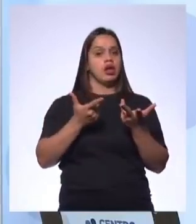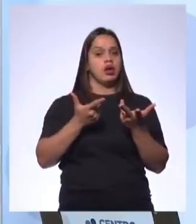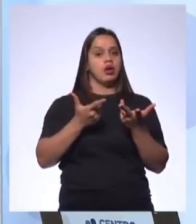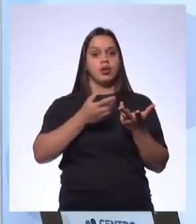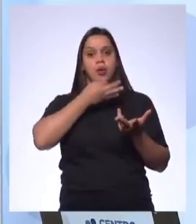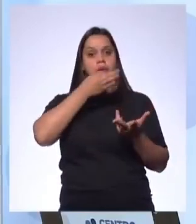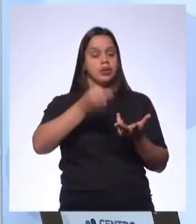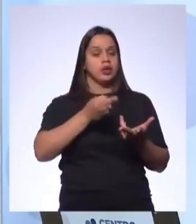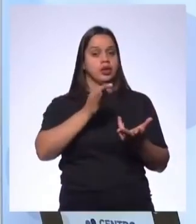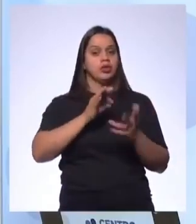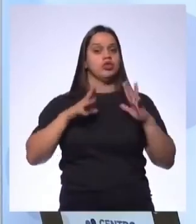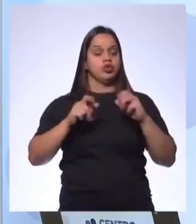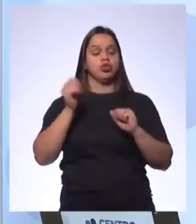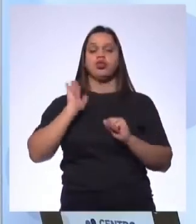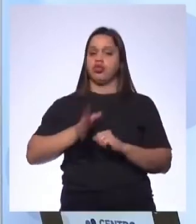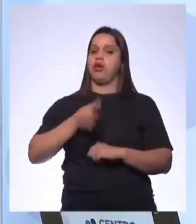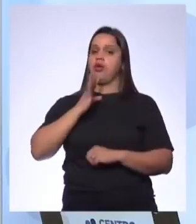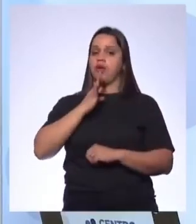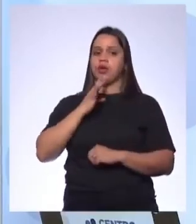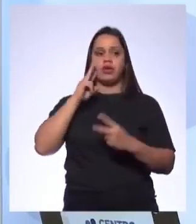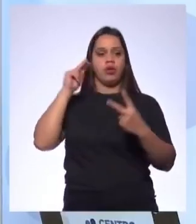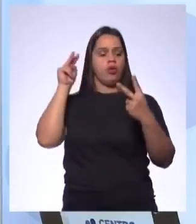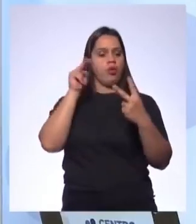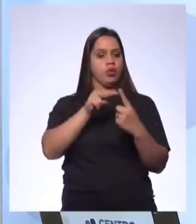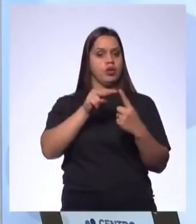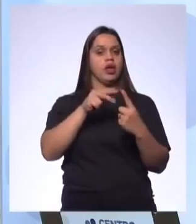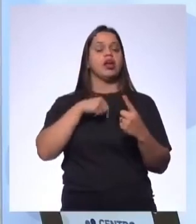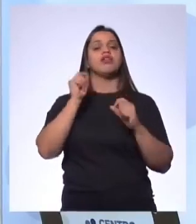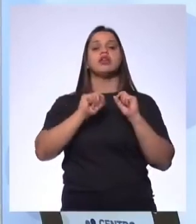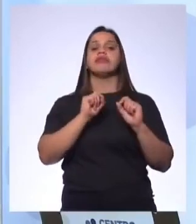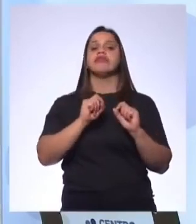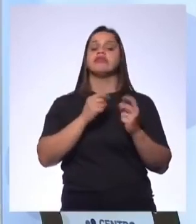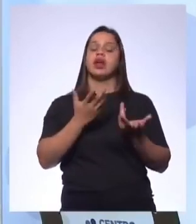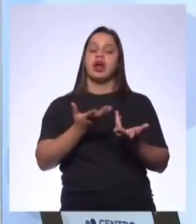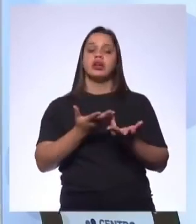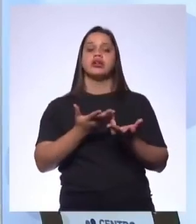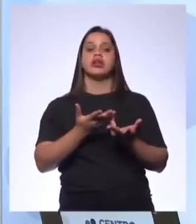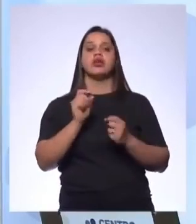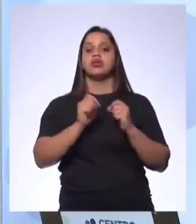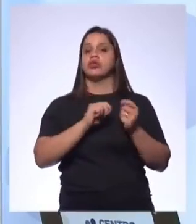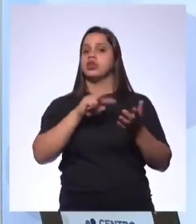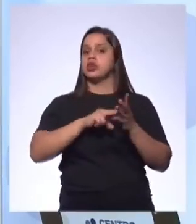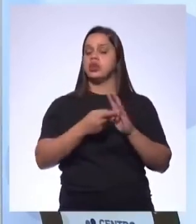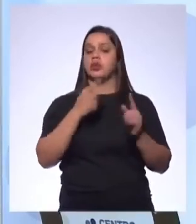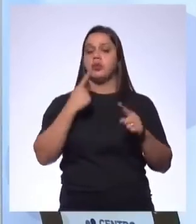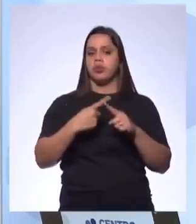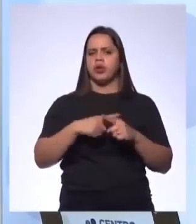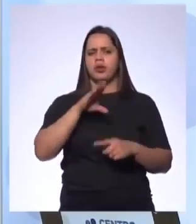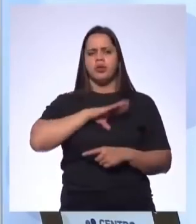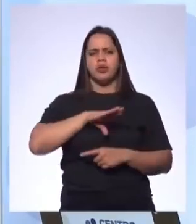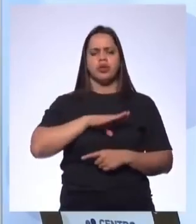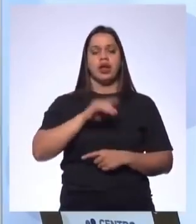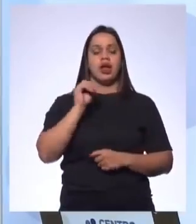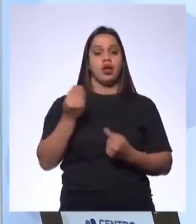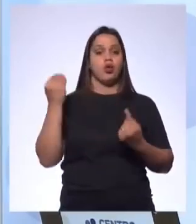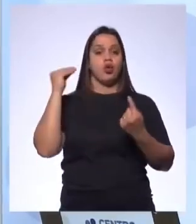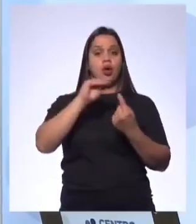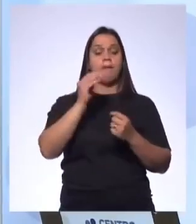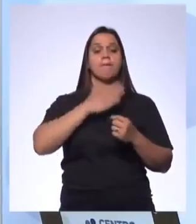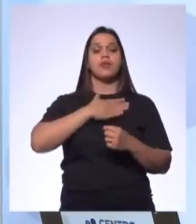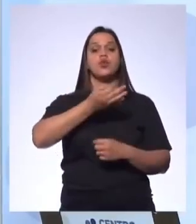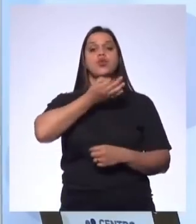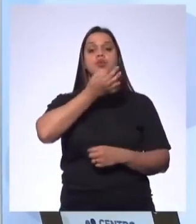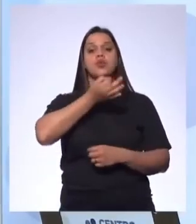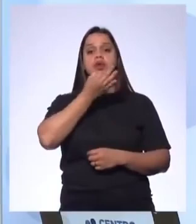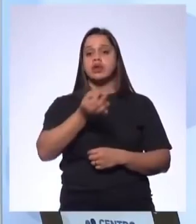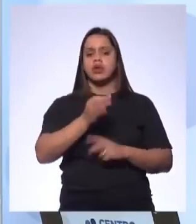aquilo que eu já conhecia, eu inferir a gente usa muito em português. É colocar a minha opinião